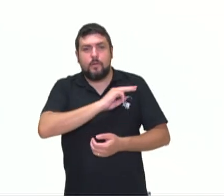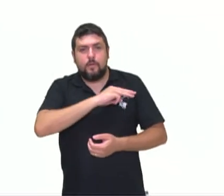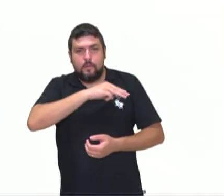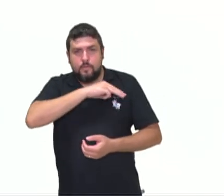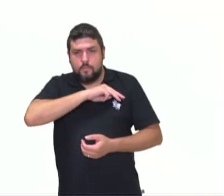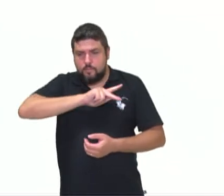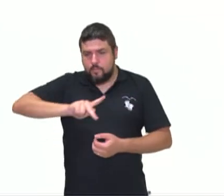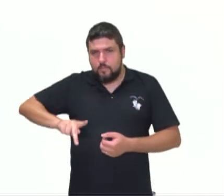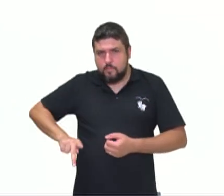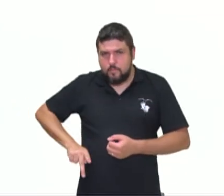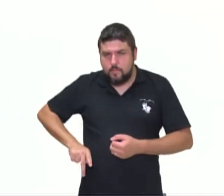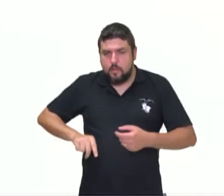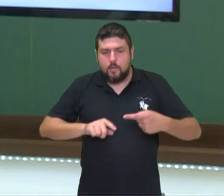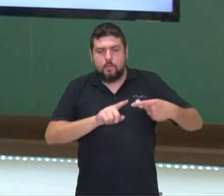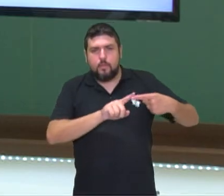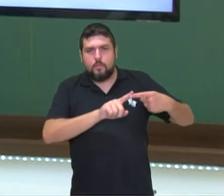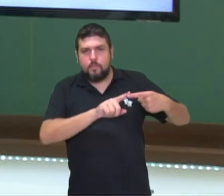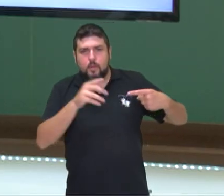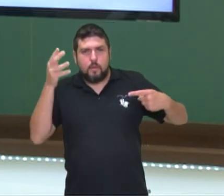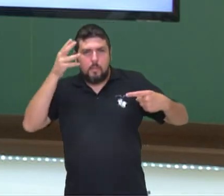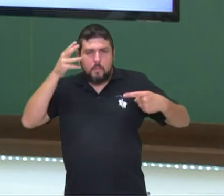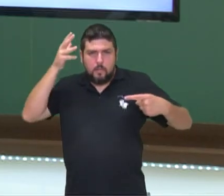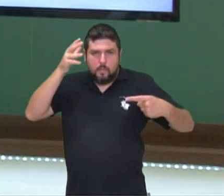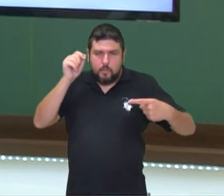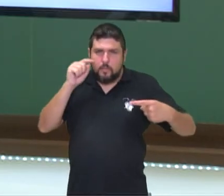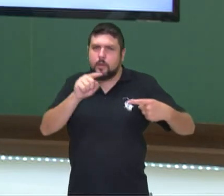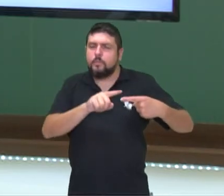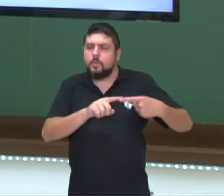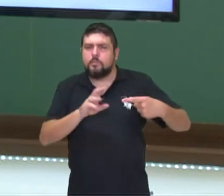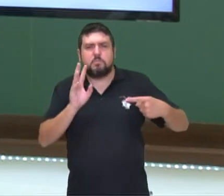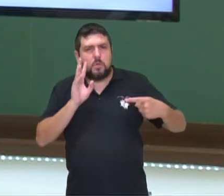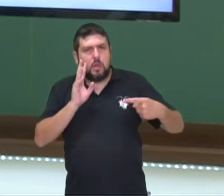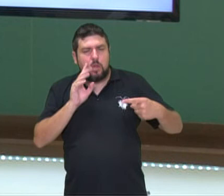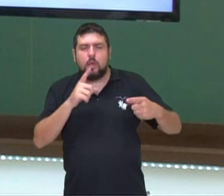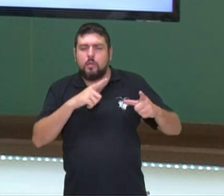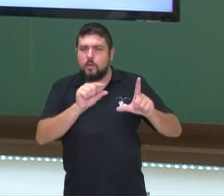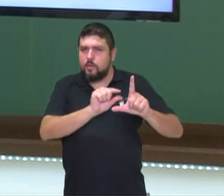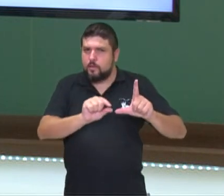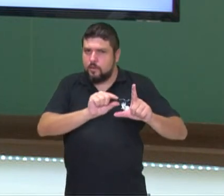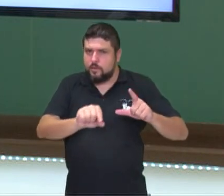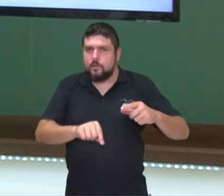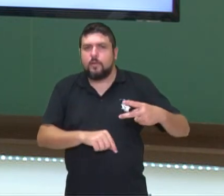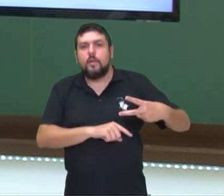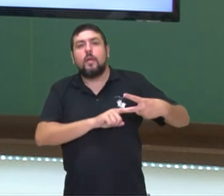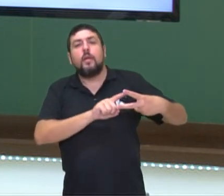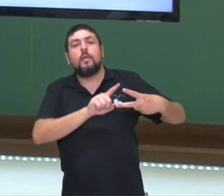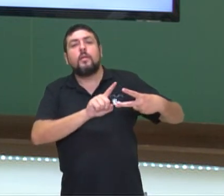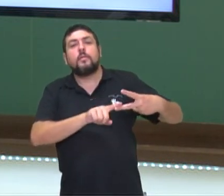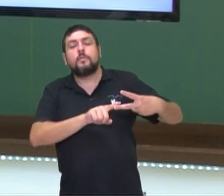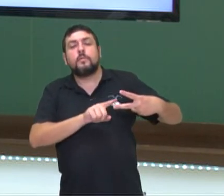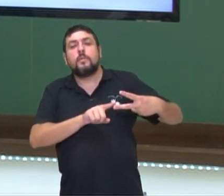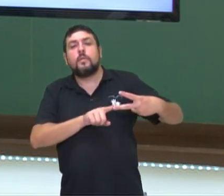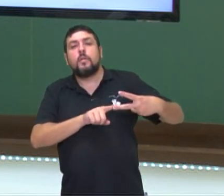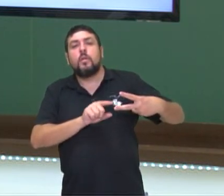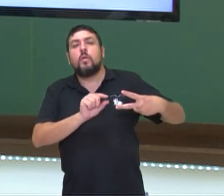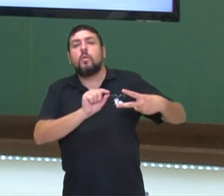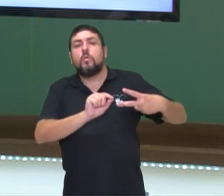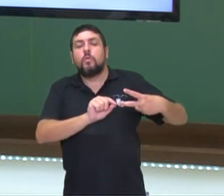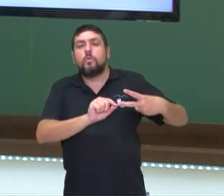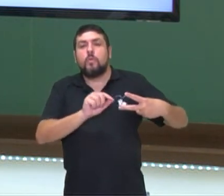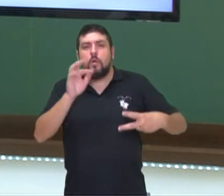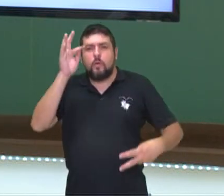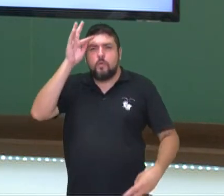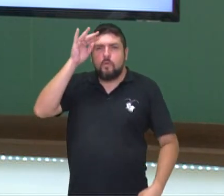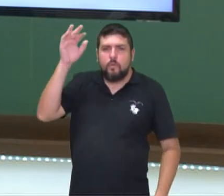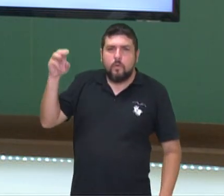Have a Dream, que nós abrimos a aula falando. Procure esse discurso, ele está legendado. E ainda mais um vídeo do filósofo Mário